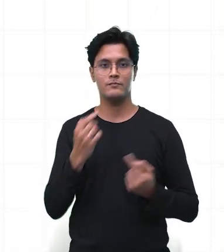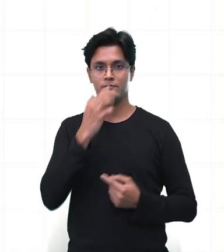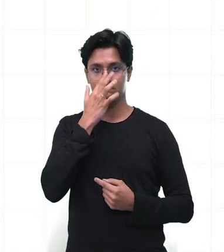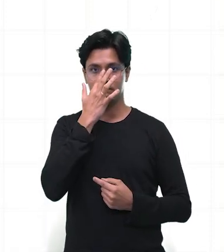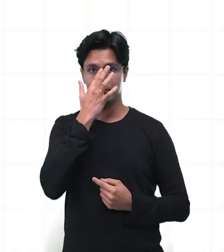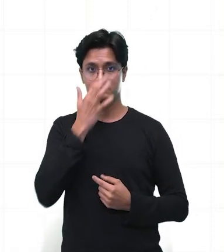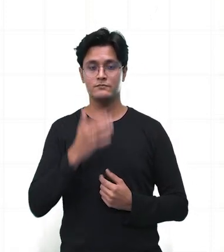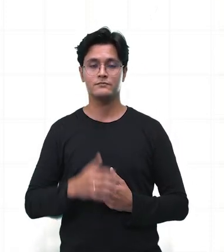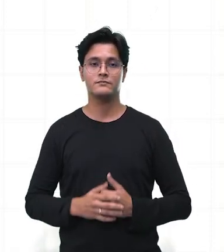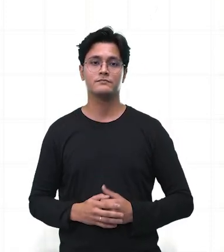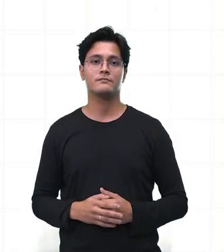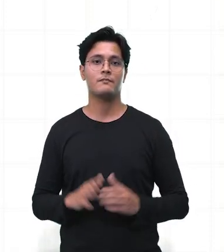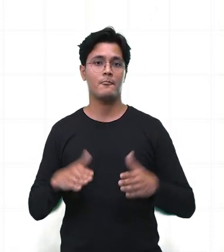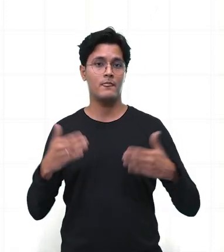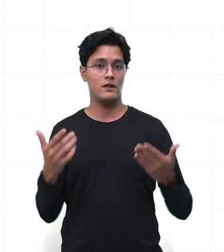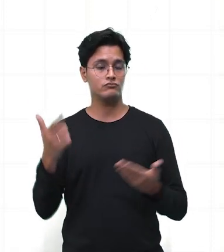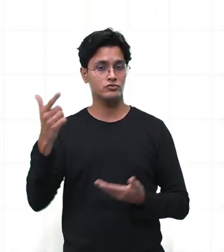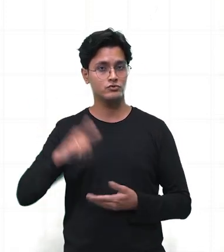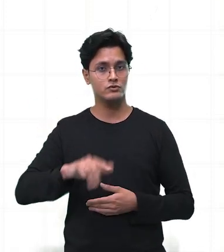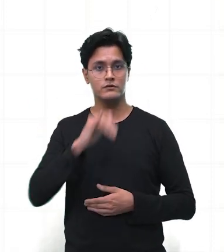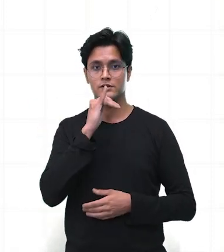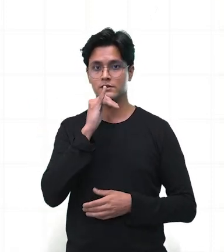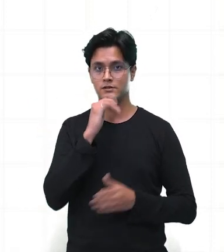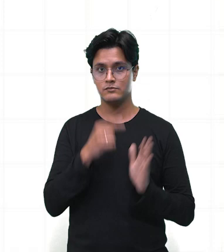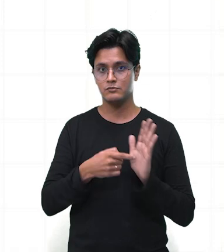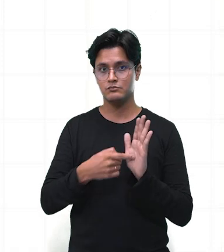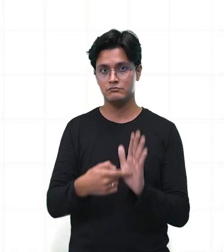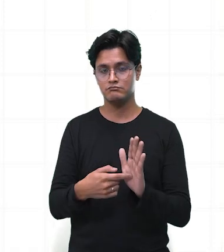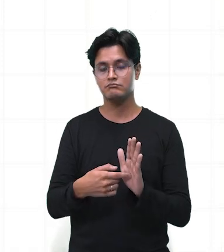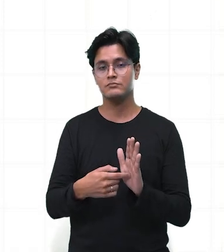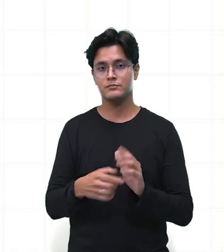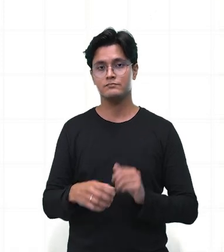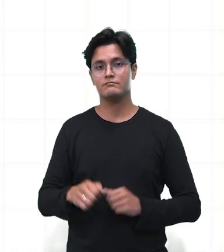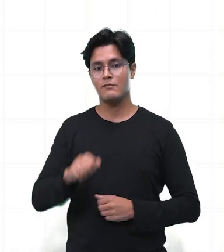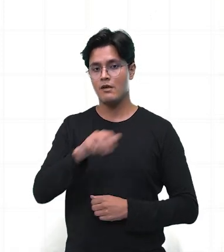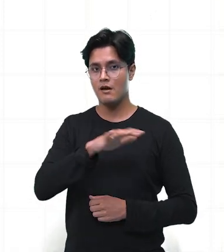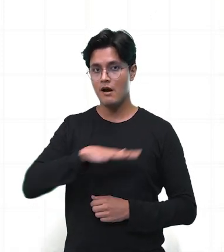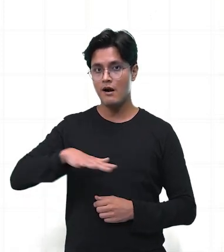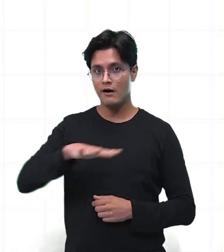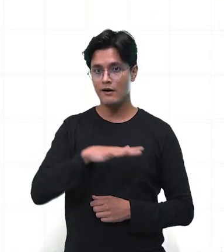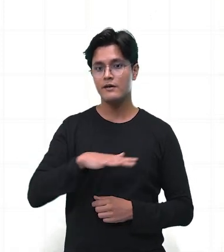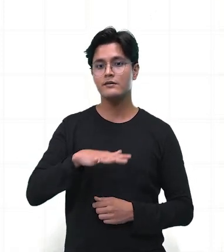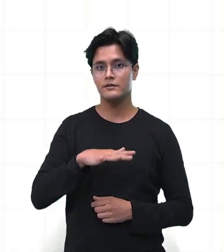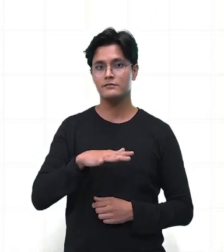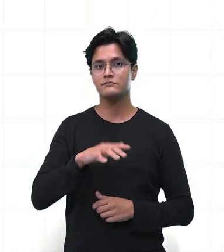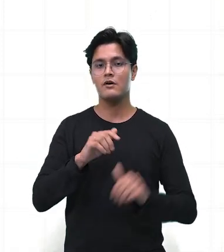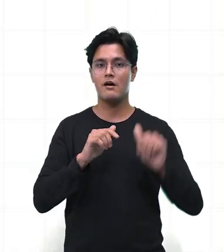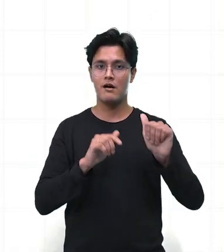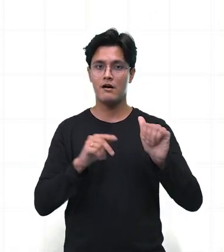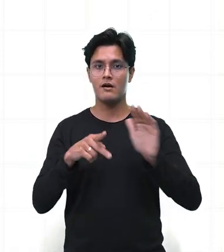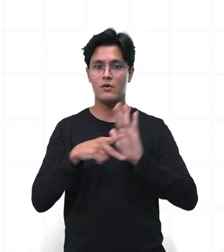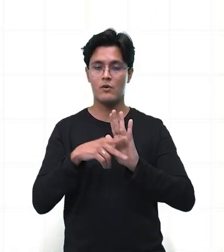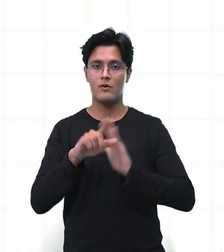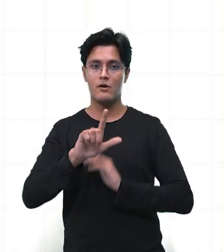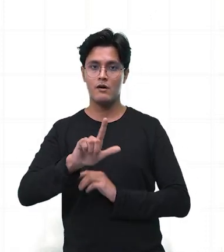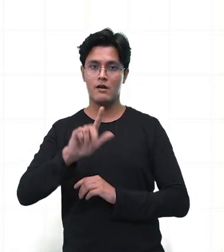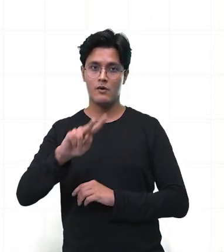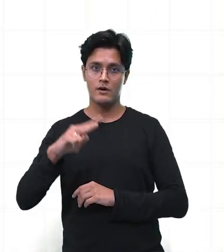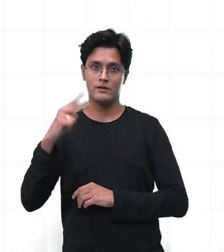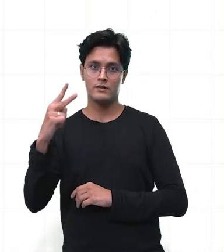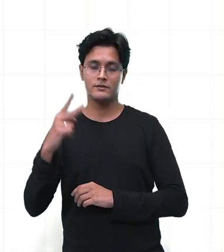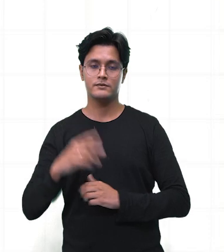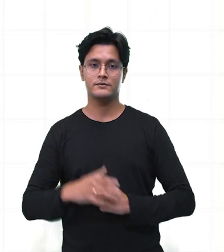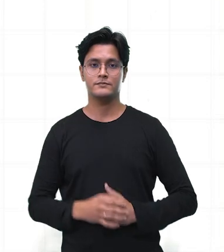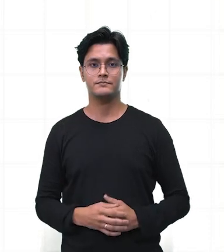variáveis. Bom, voltando lá ao exemplo, né, que nós acabamos de ver. A área é igual a L elevado ao quadrado.